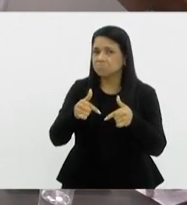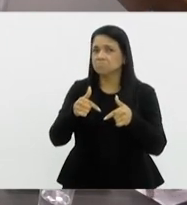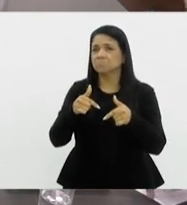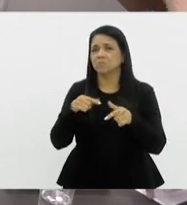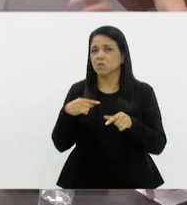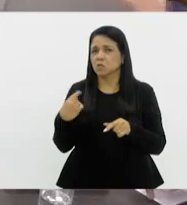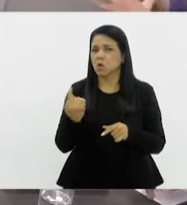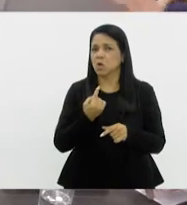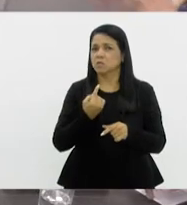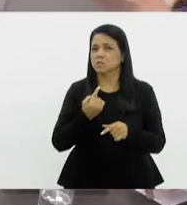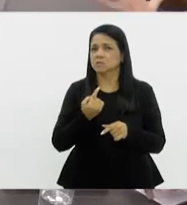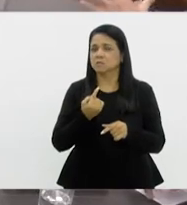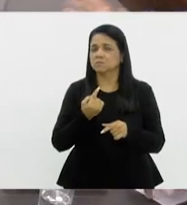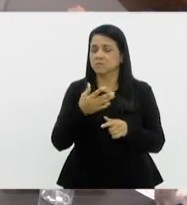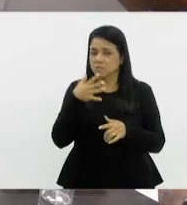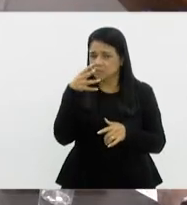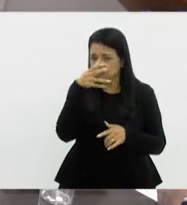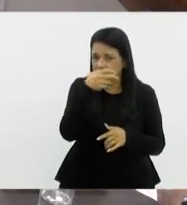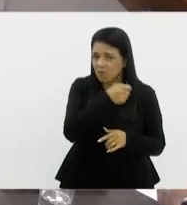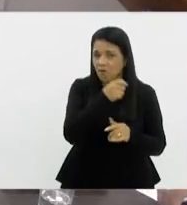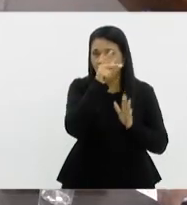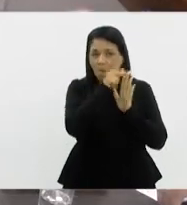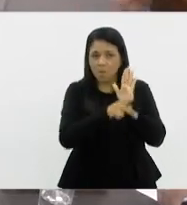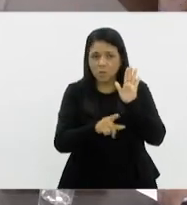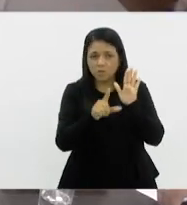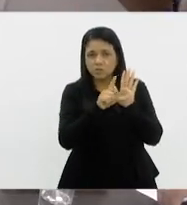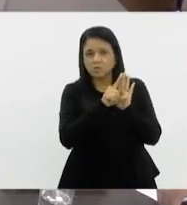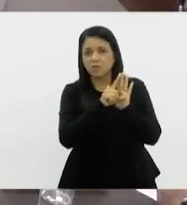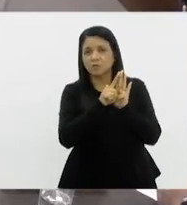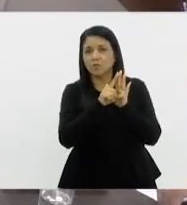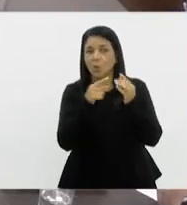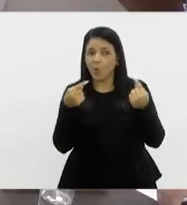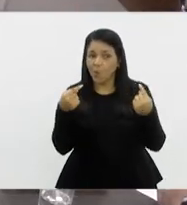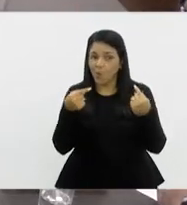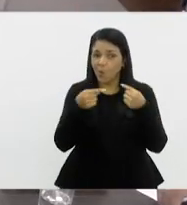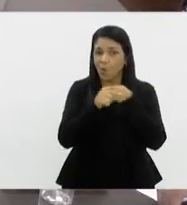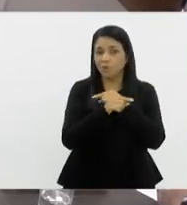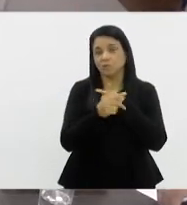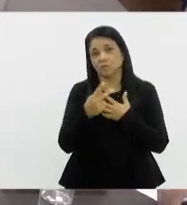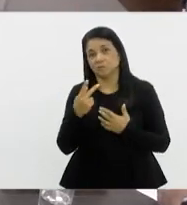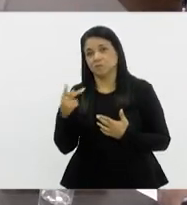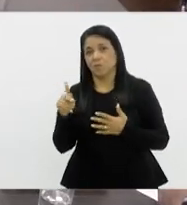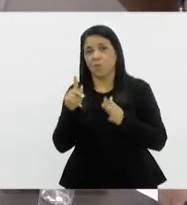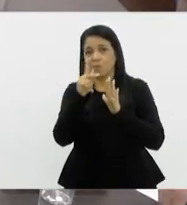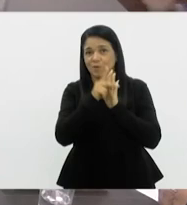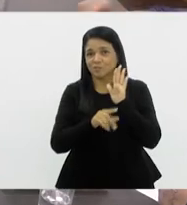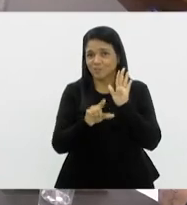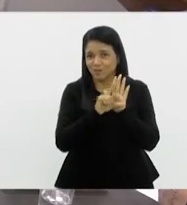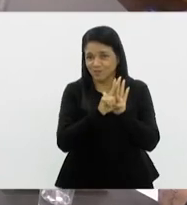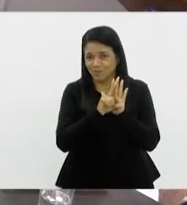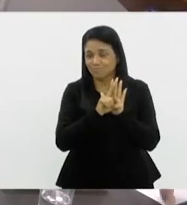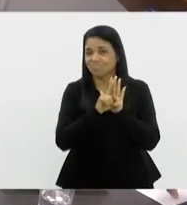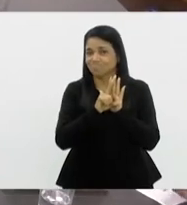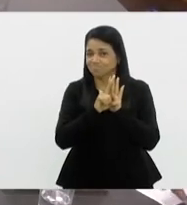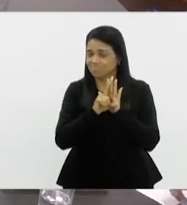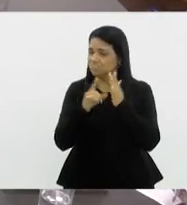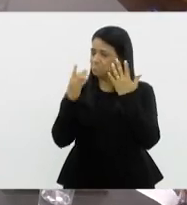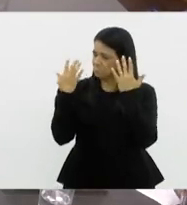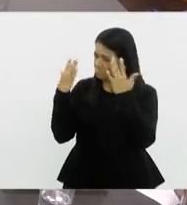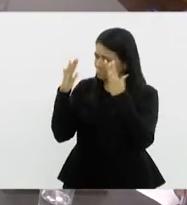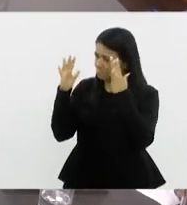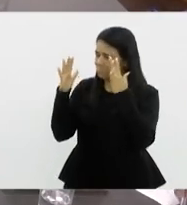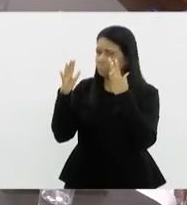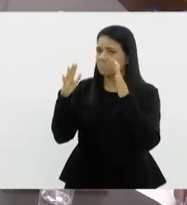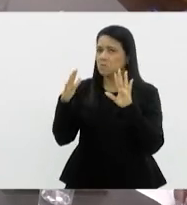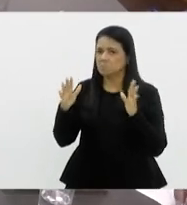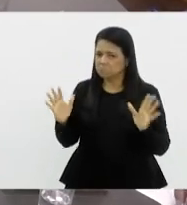tentar salvar um projeto de um colega que vai na contramão do seu. Ou seja, Vossa Excelência, é louvável o seu altruísmo e